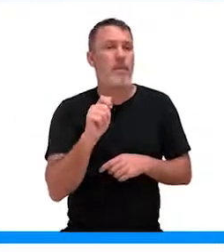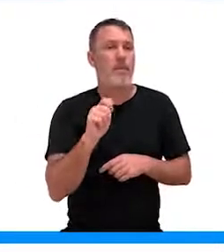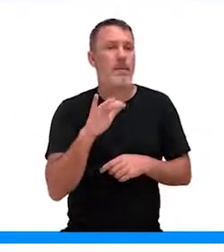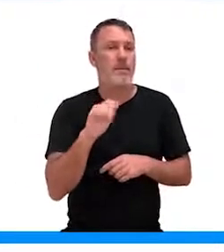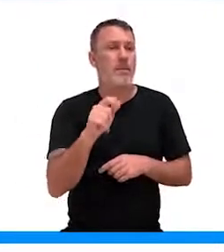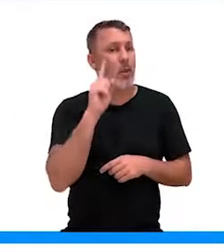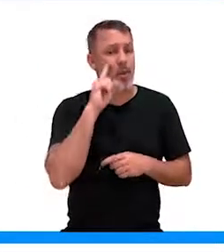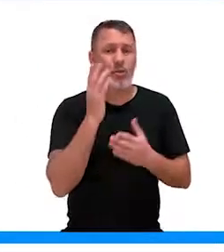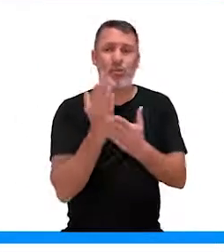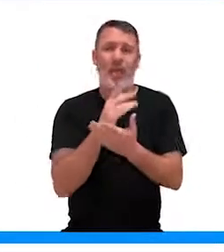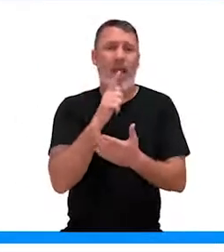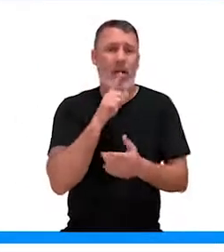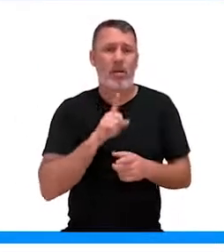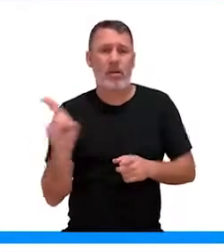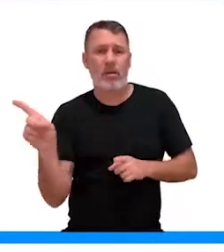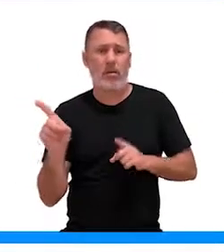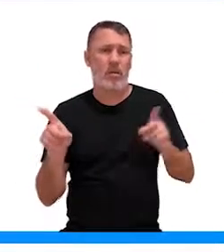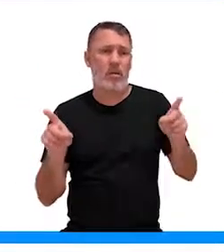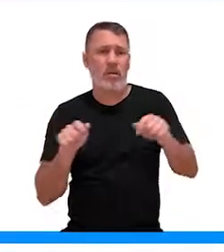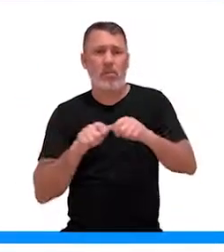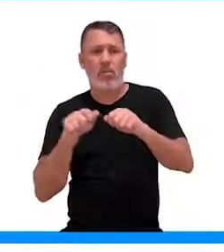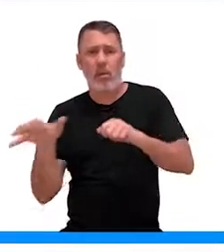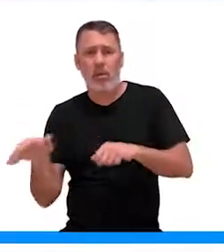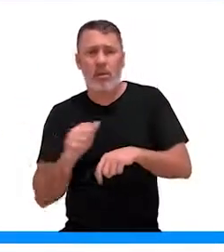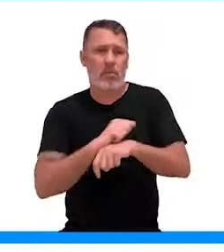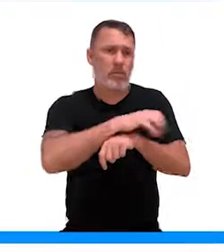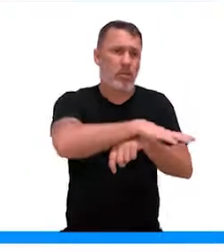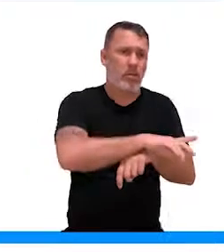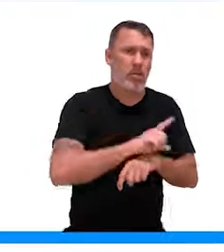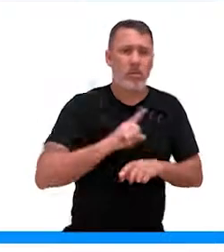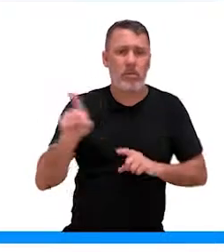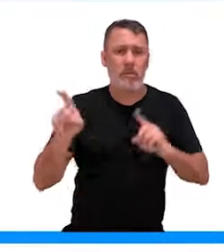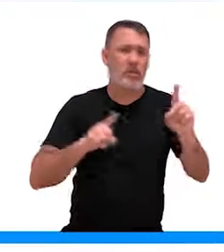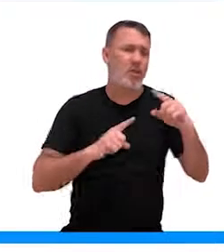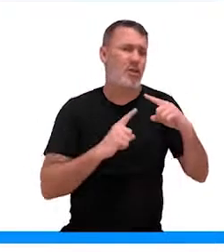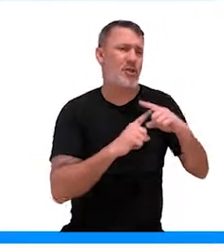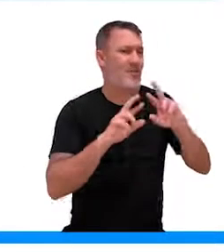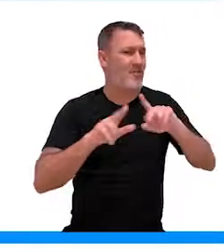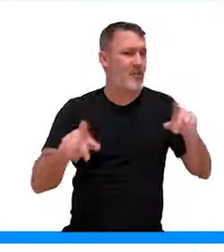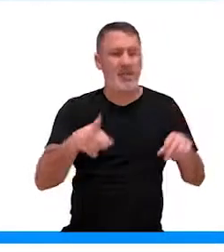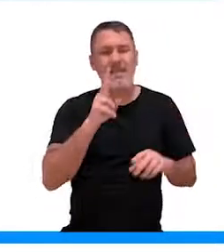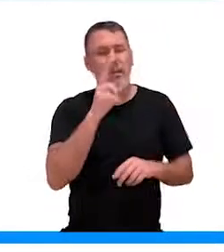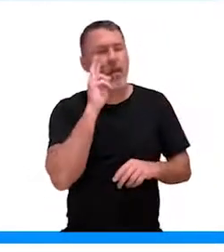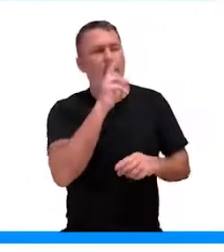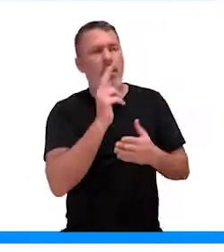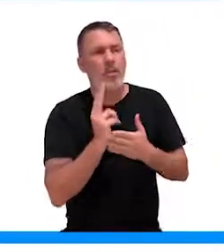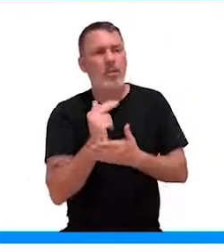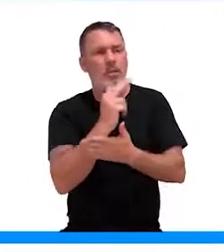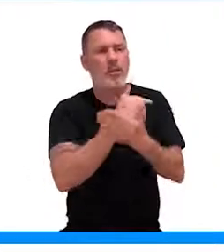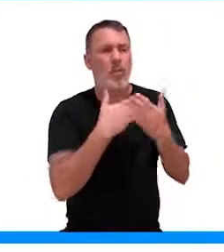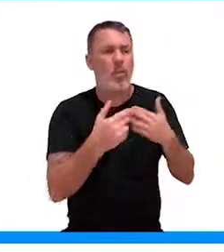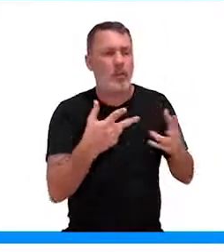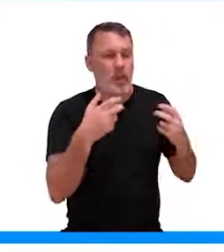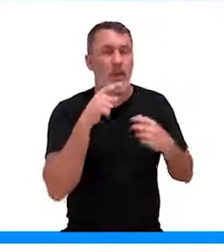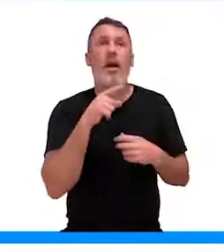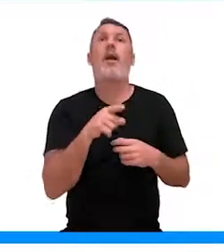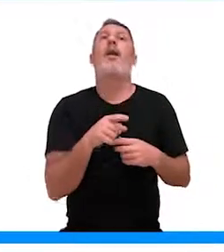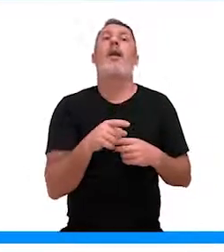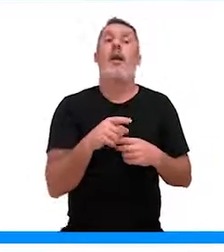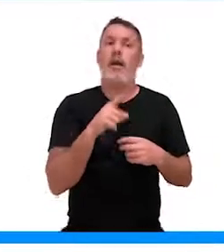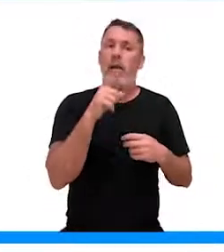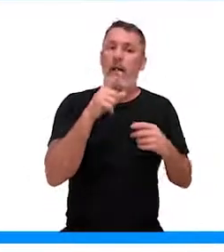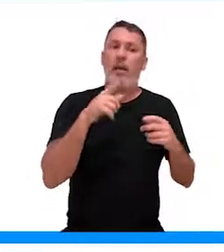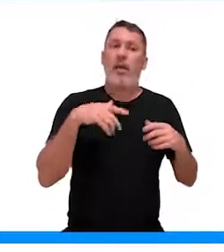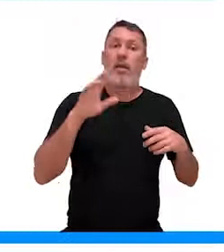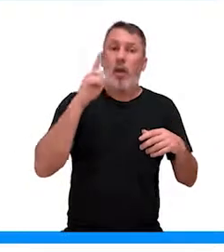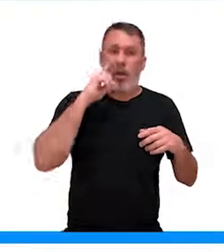de águas, interflúvios, lembre-se. Sempre que você visualizar isso, uma representação esquemática, tá? São áreas de